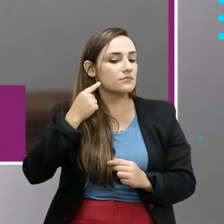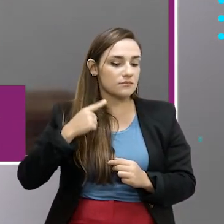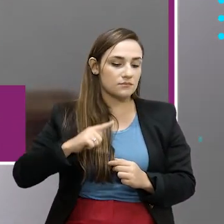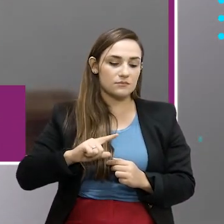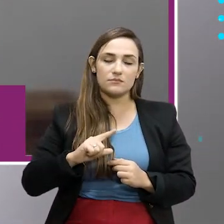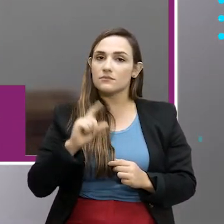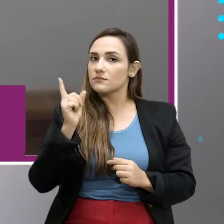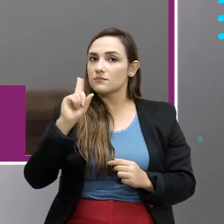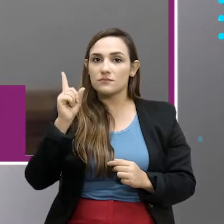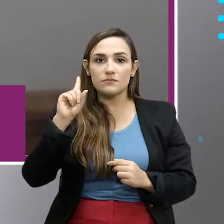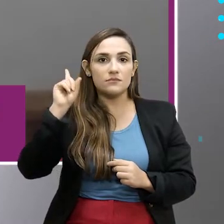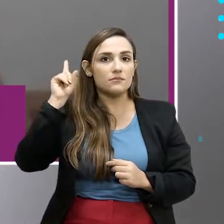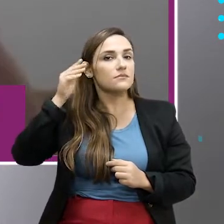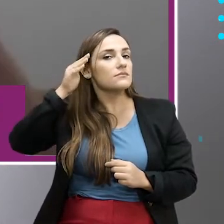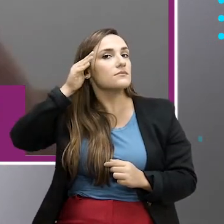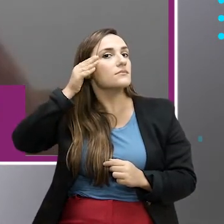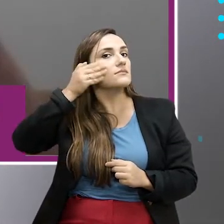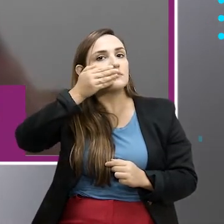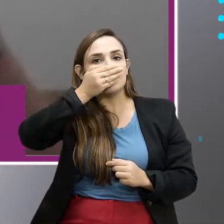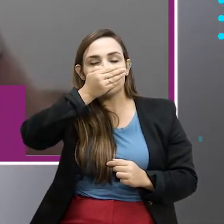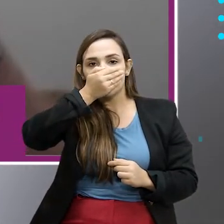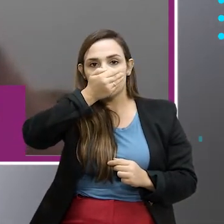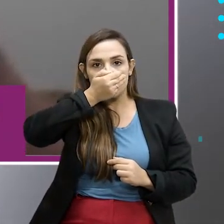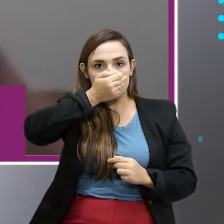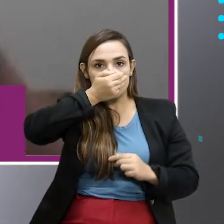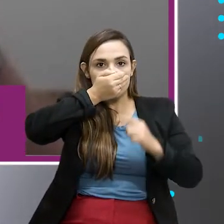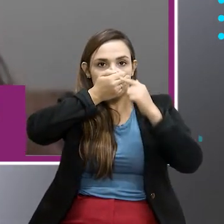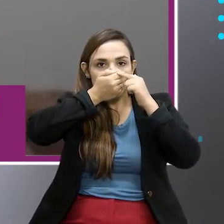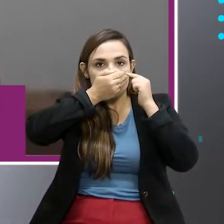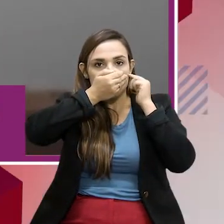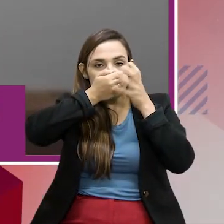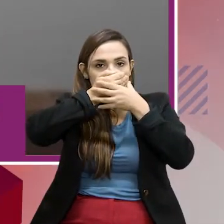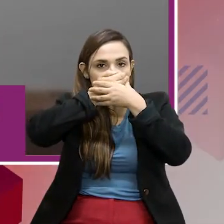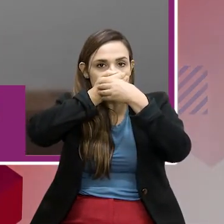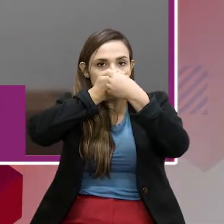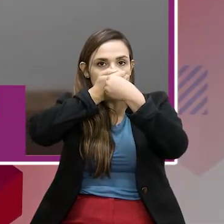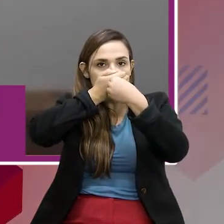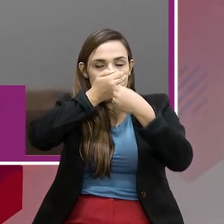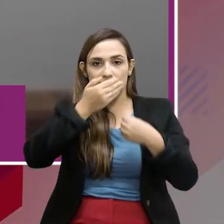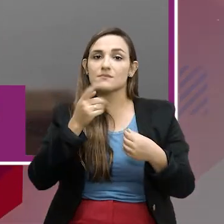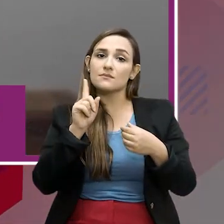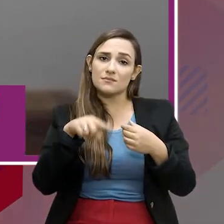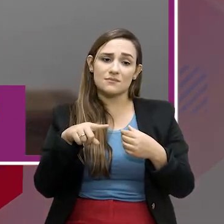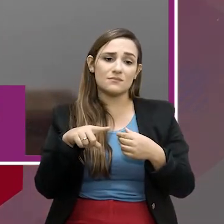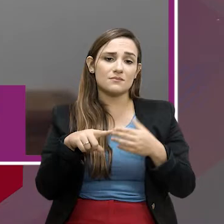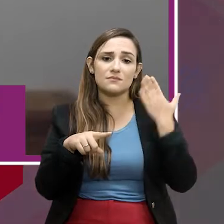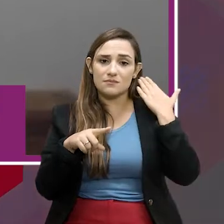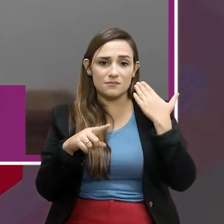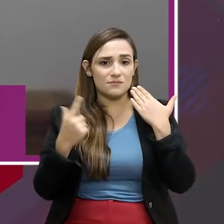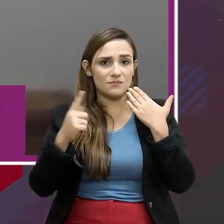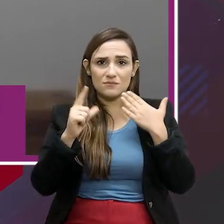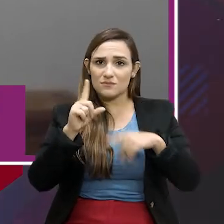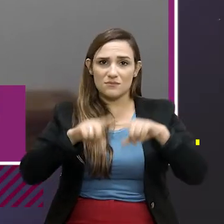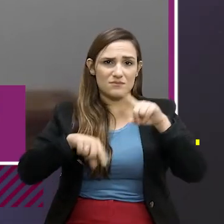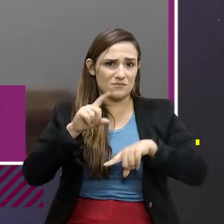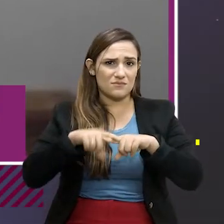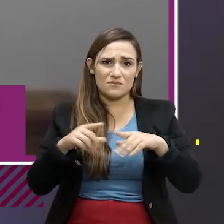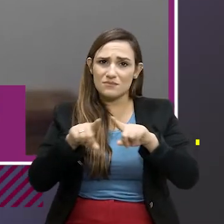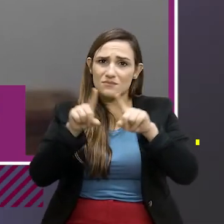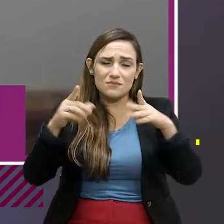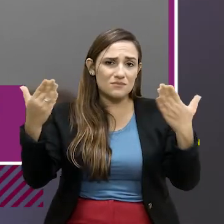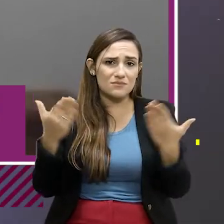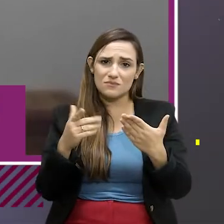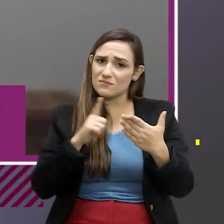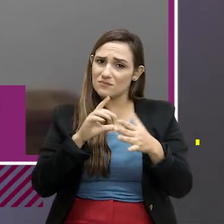brinco, né? A máscara, ela é desenhada para cobrir bem o nariz e a boca. E assim, no começo da pandemia, a gente realmente não